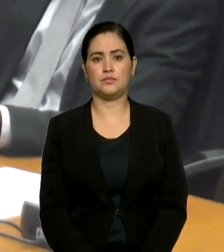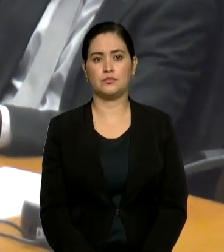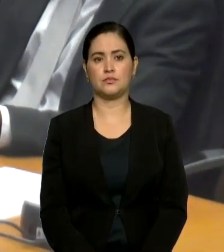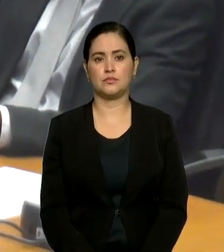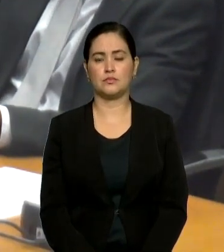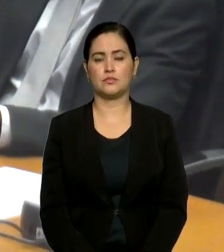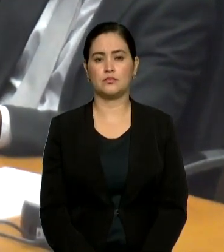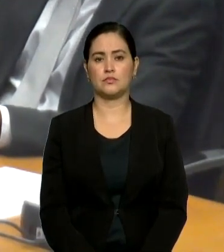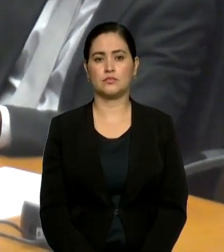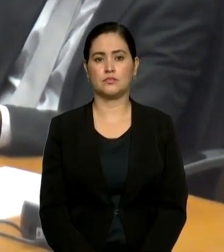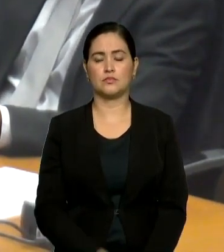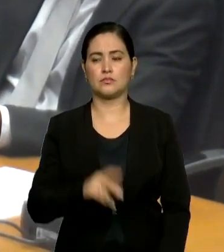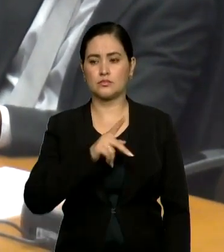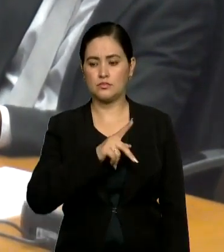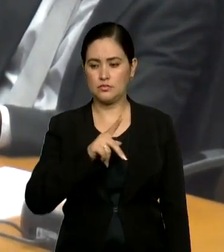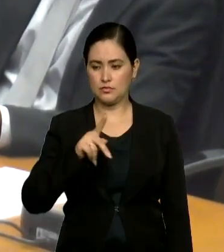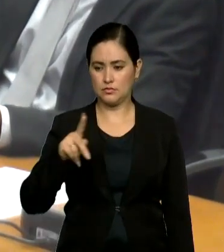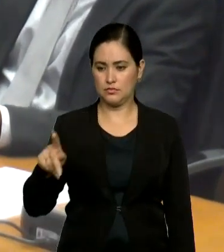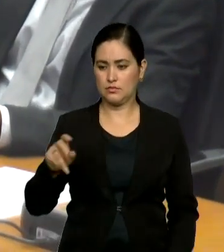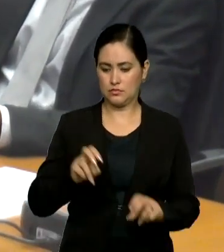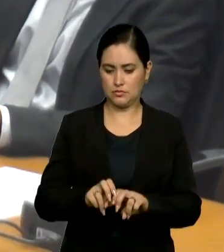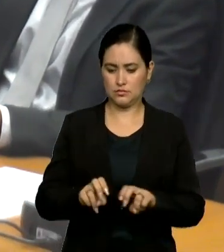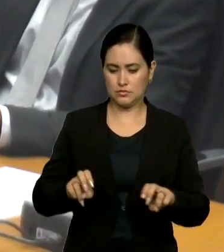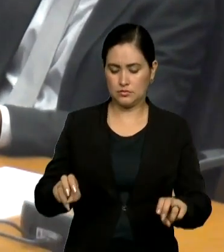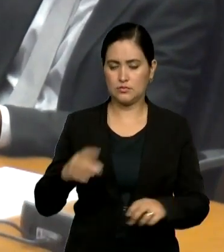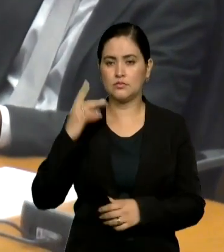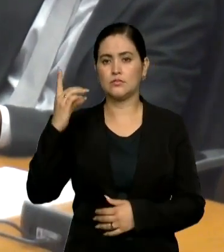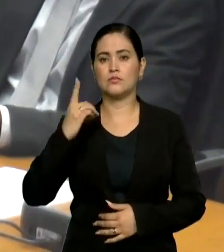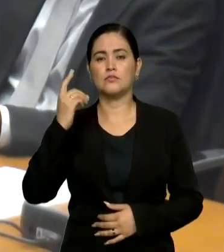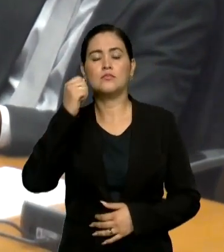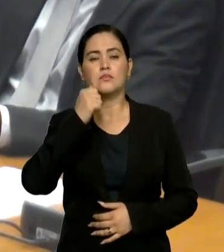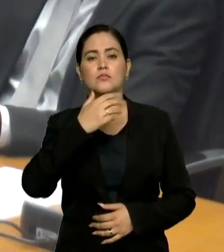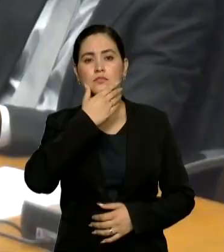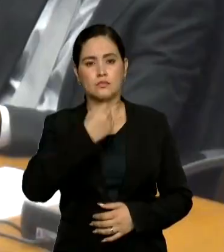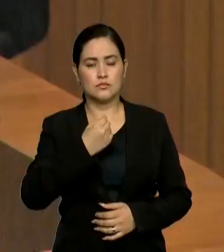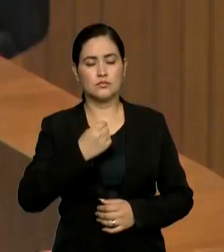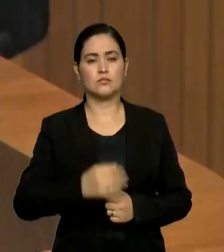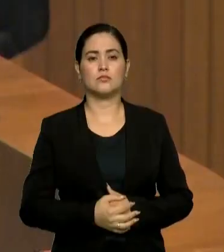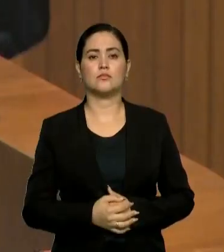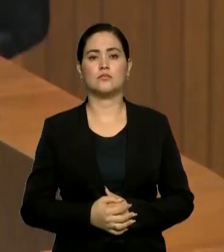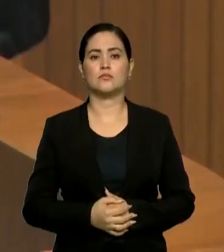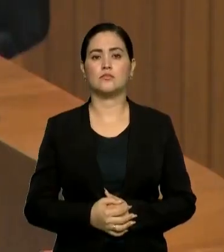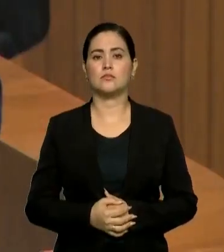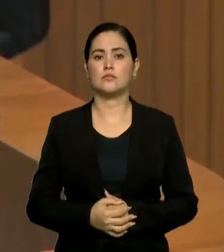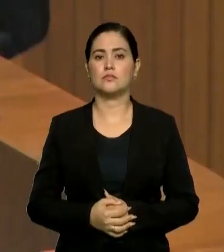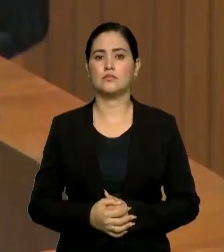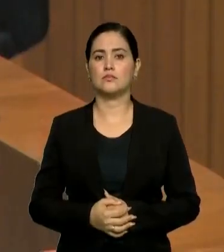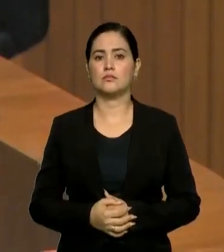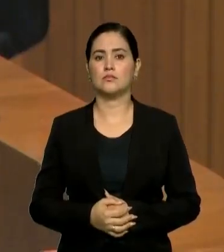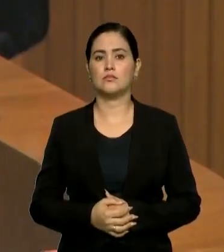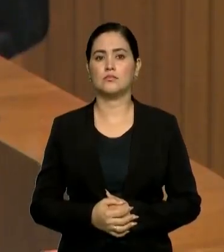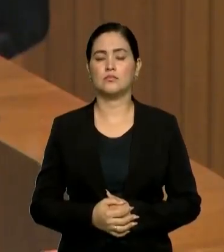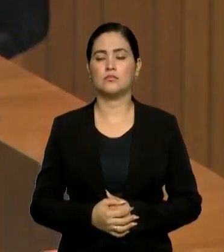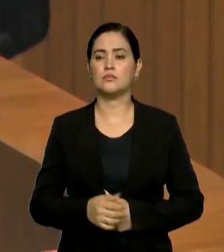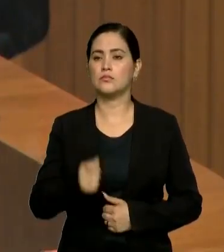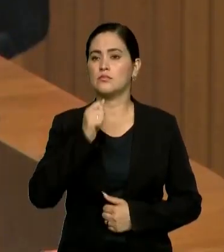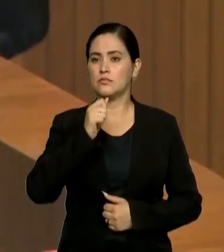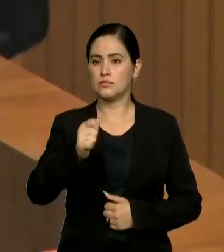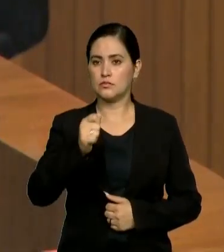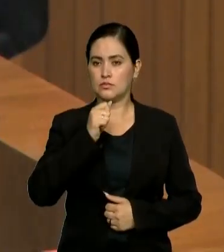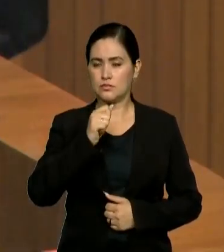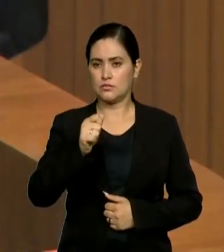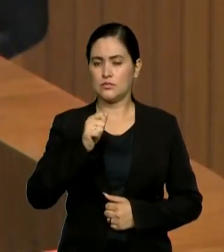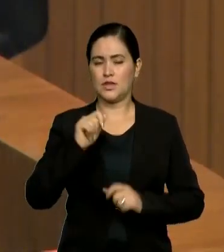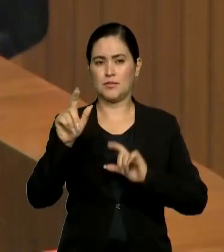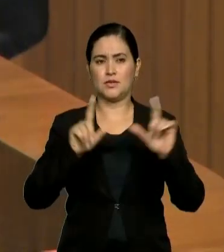senhor presidente, senhores membros da mesa, senhores deputados, deputadas, imprensa, todos que nos assistem pela TV